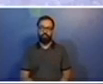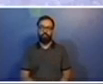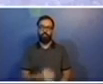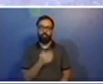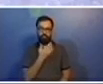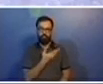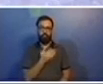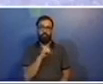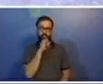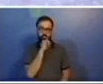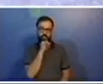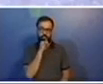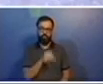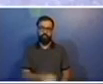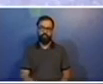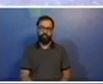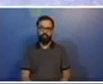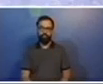as cavalinhas.